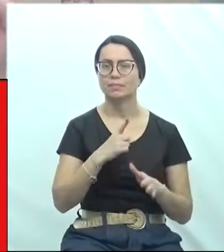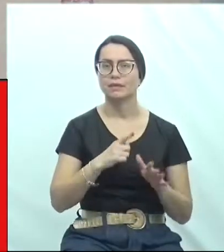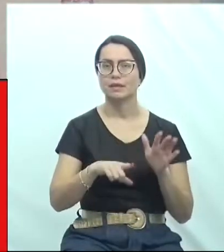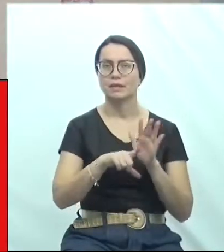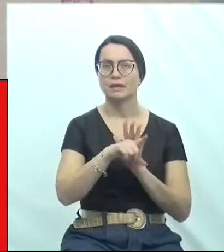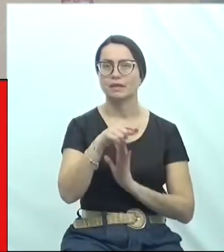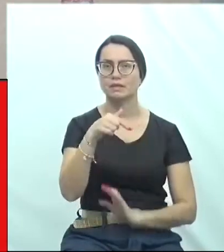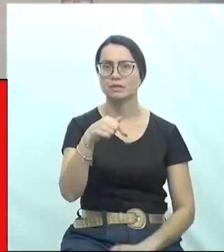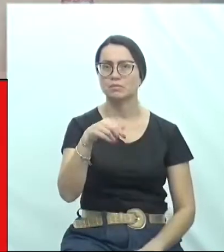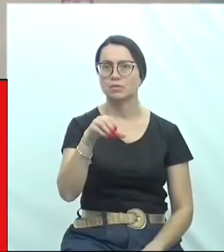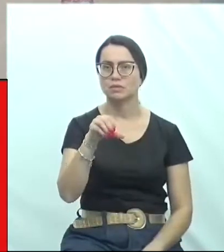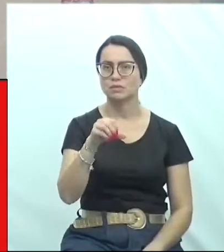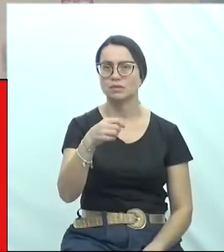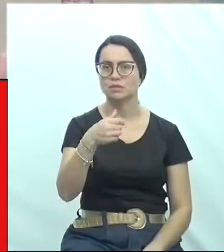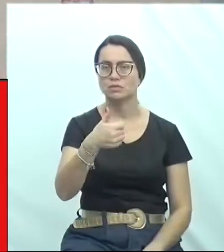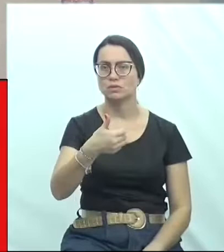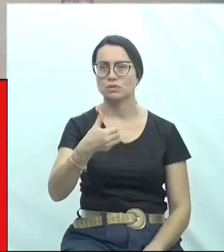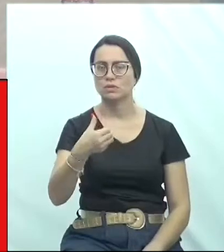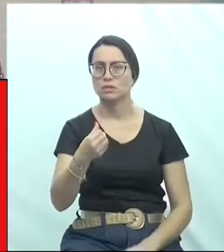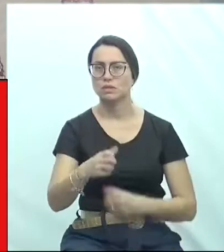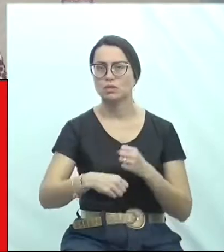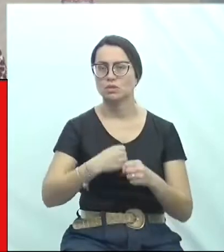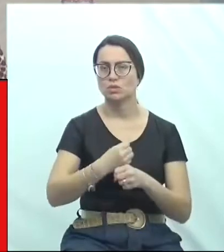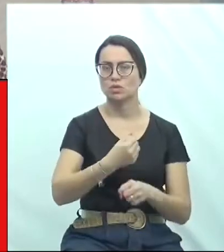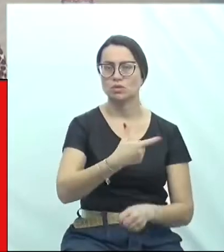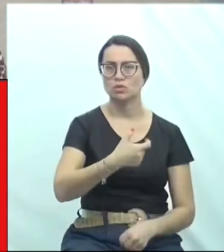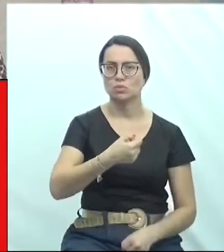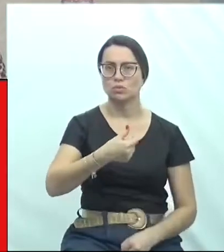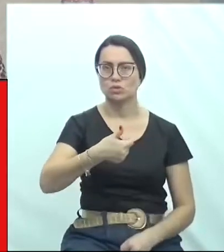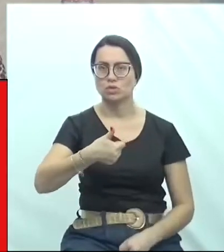7.916, de 2021, alterada pela